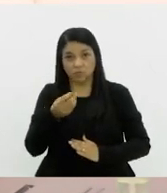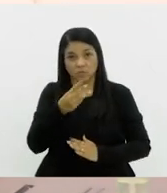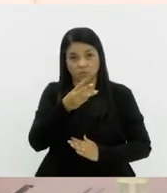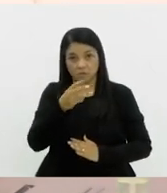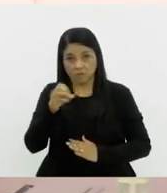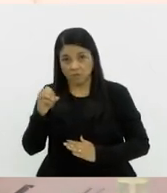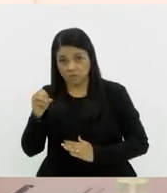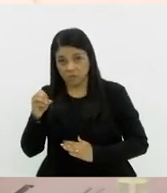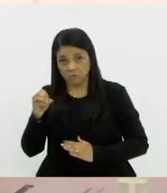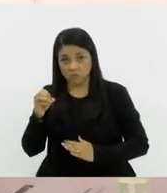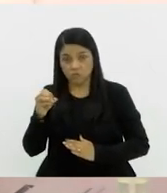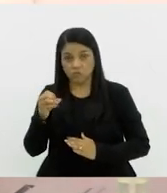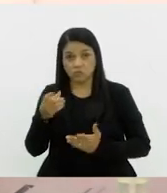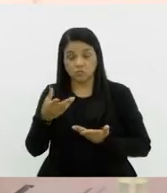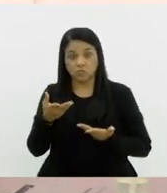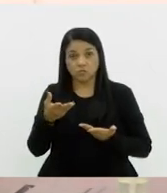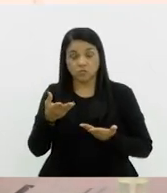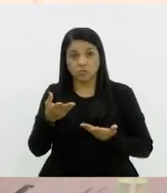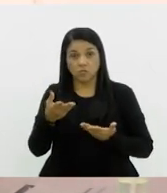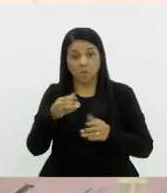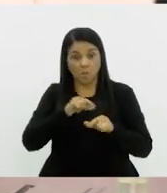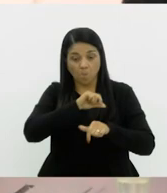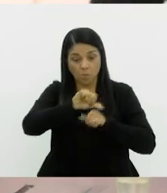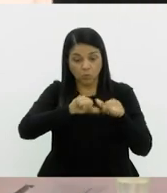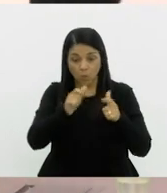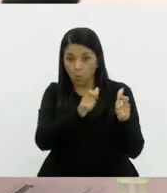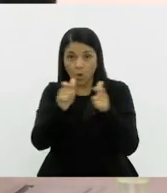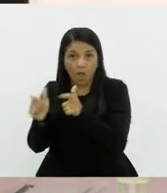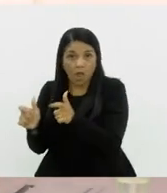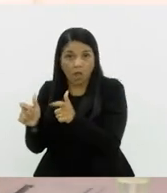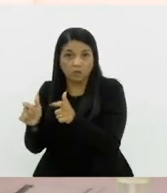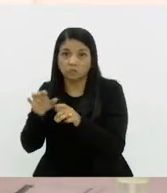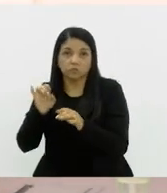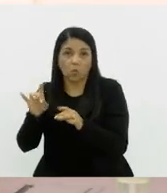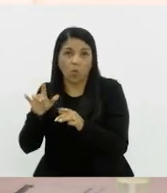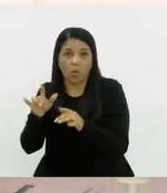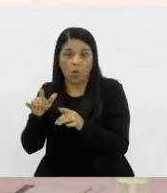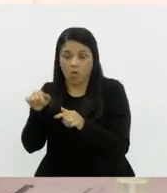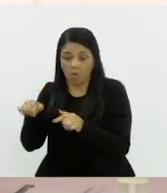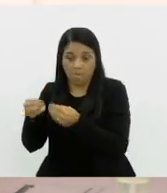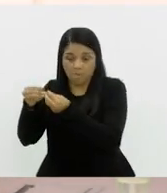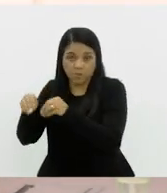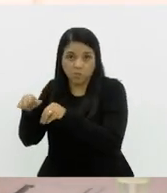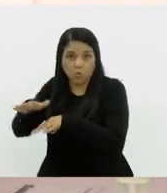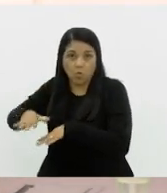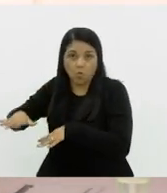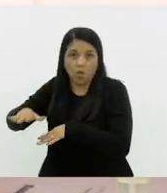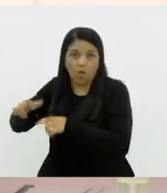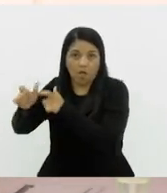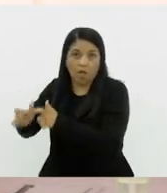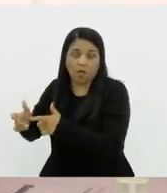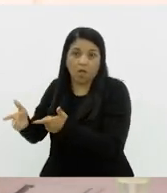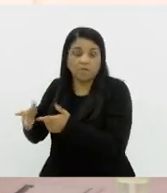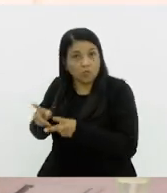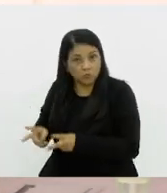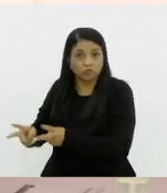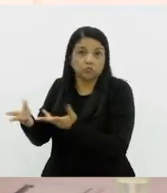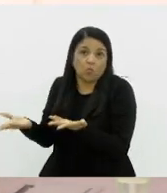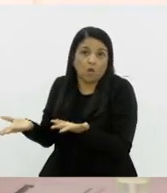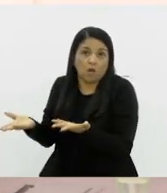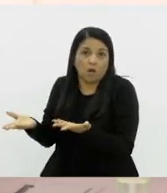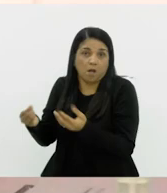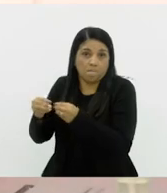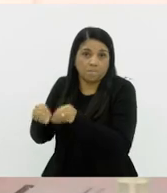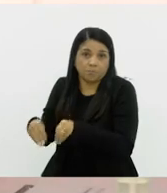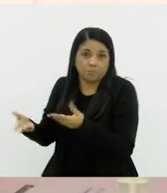para 600, ele só mudou o lugar onde ele vai impactar. Ele vai continuar impactando do mesmo jeito. Não tem